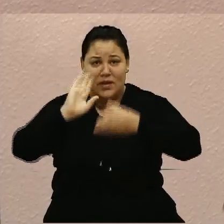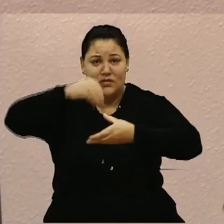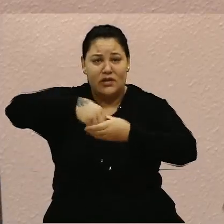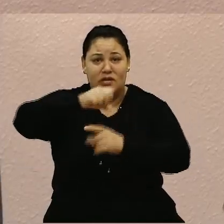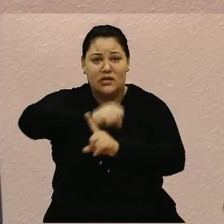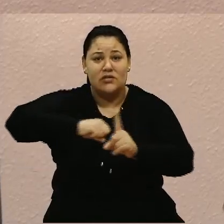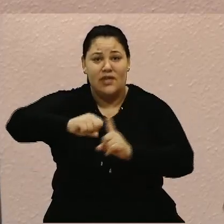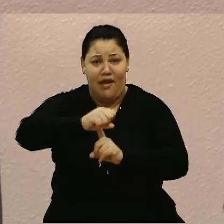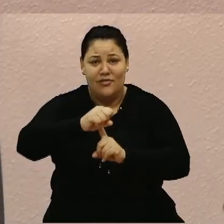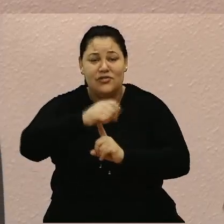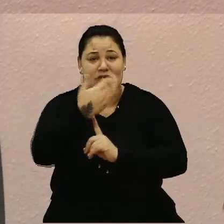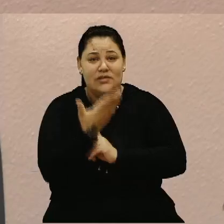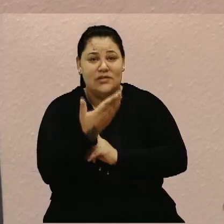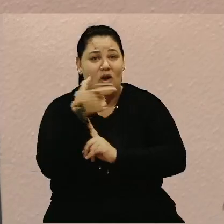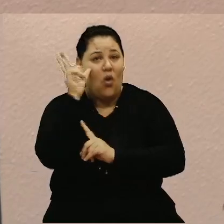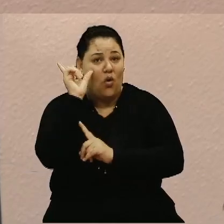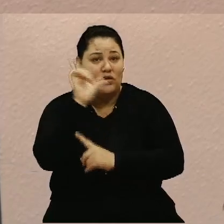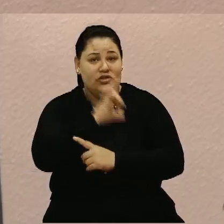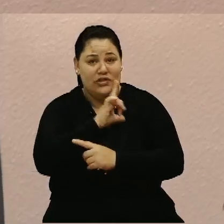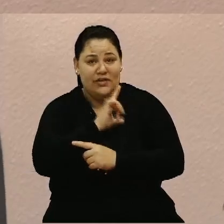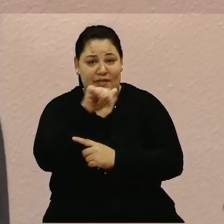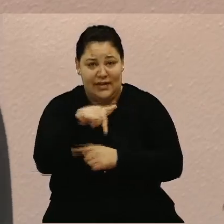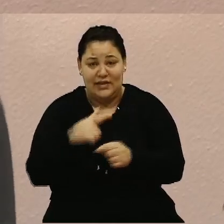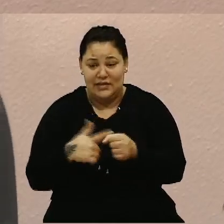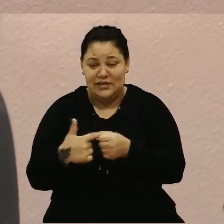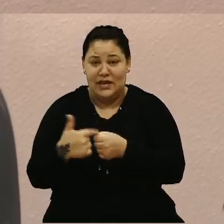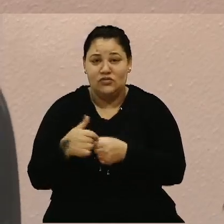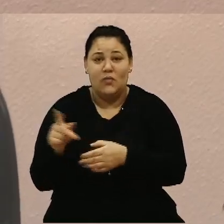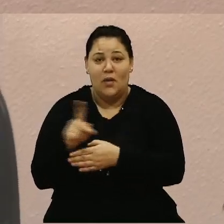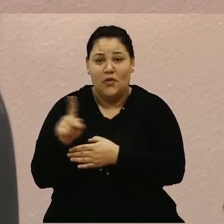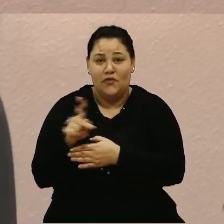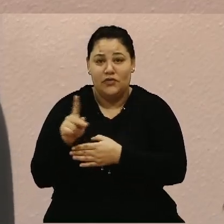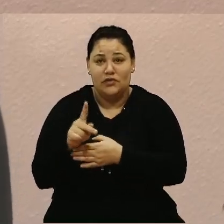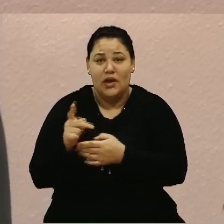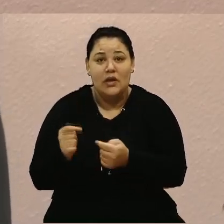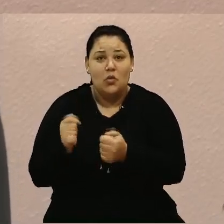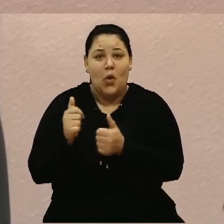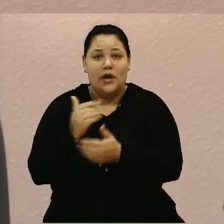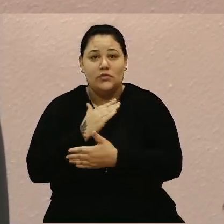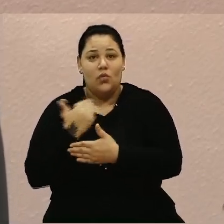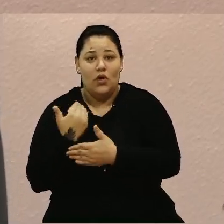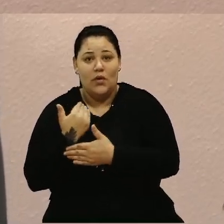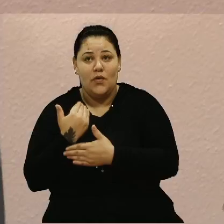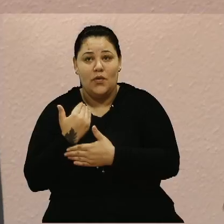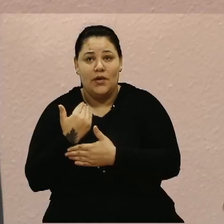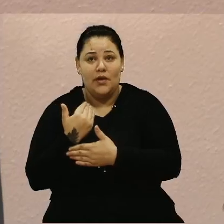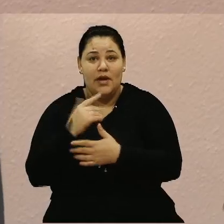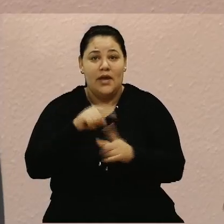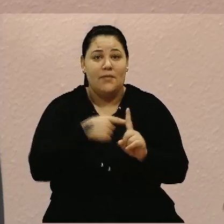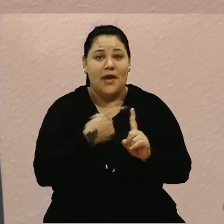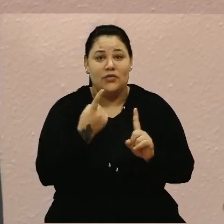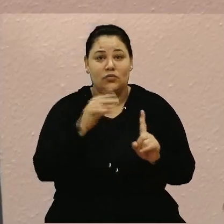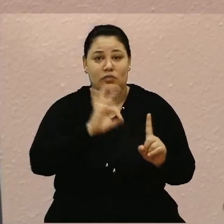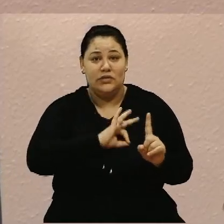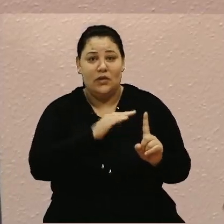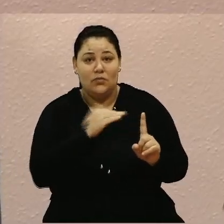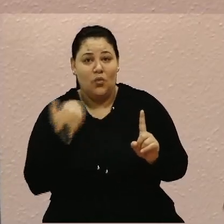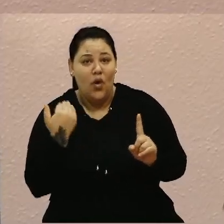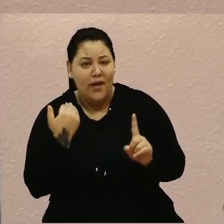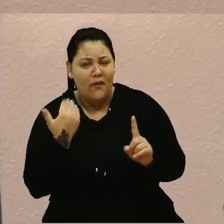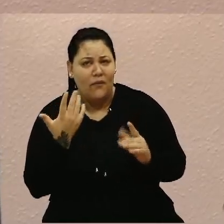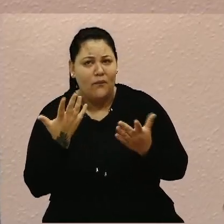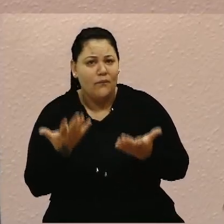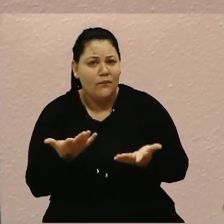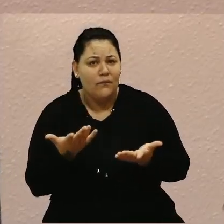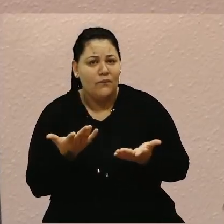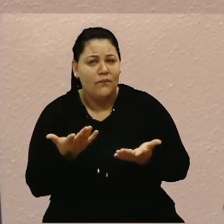se ontem nós tivemos aqui na nossa cidade uma professora que quase veio a óbito e mais um policial que faleceu, quer dizer que